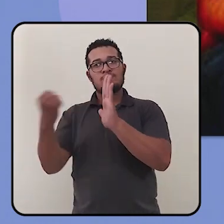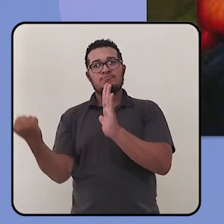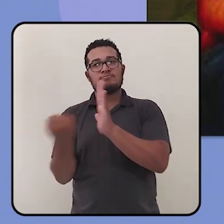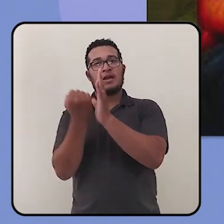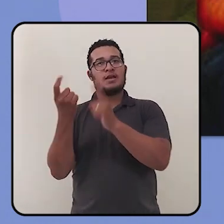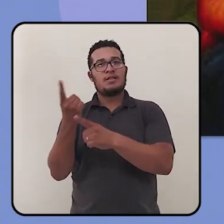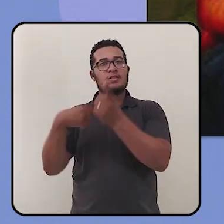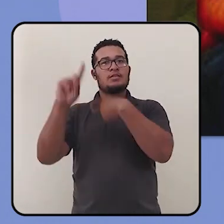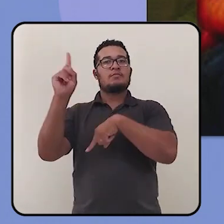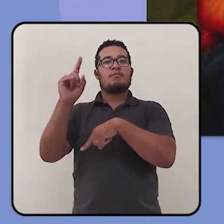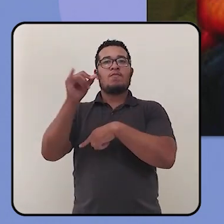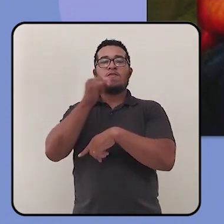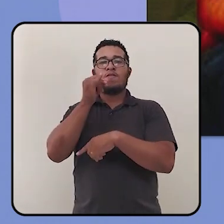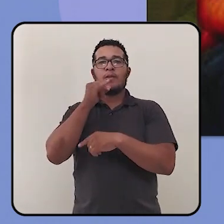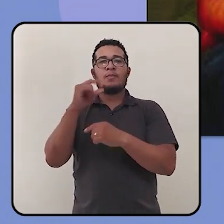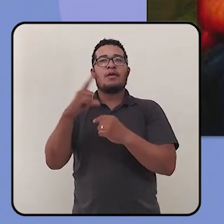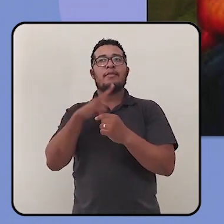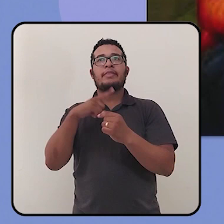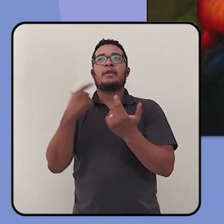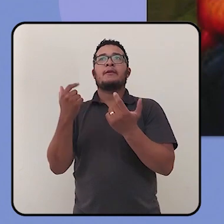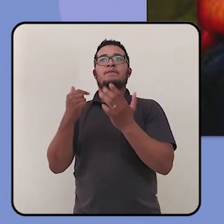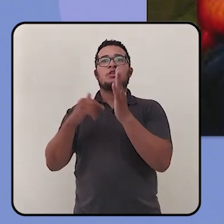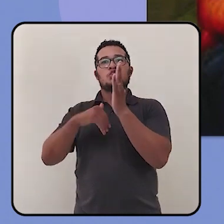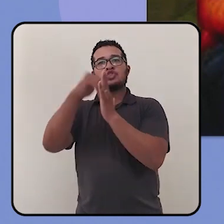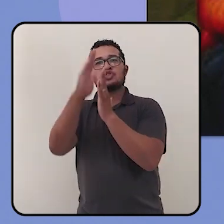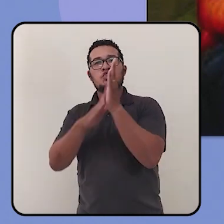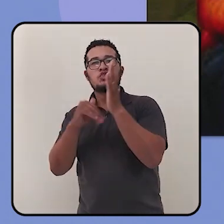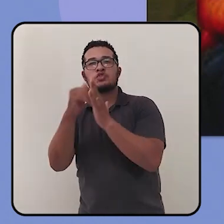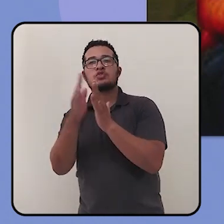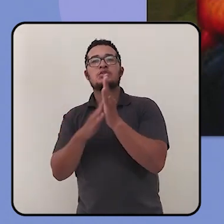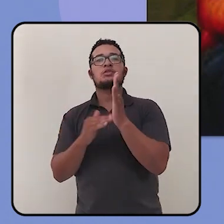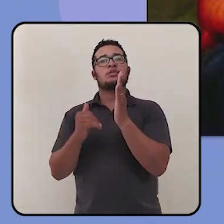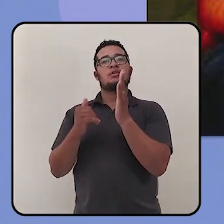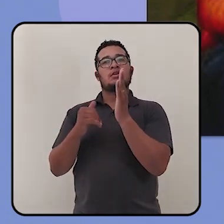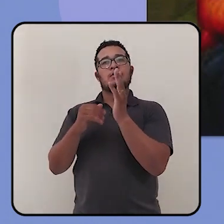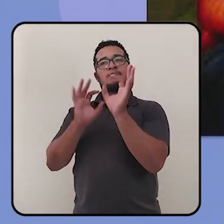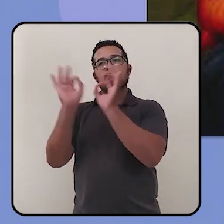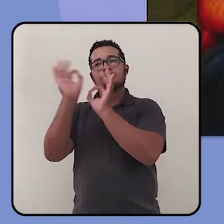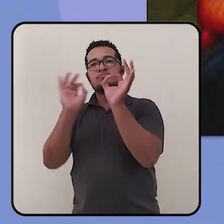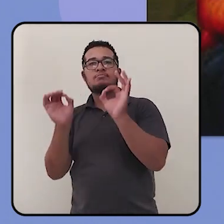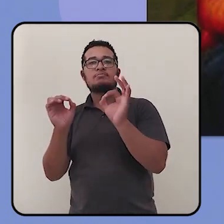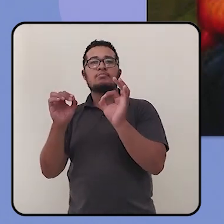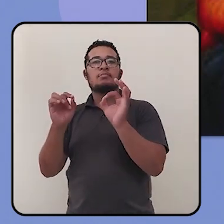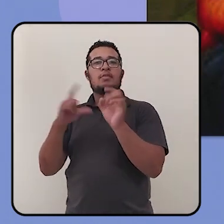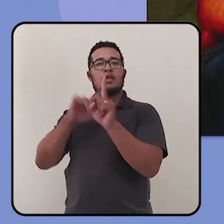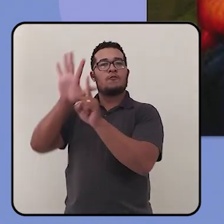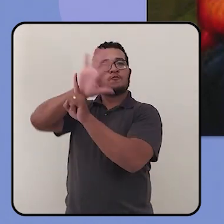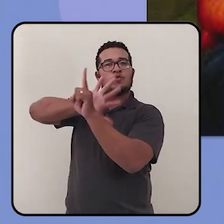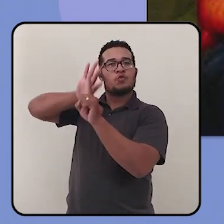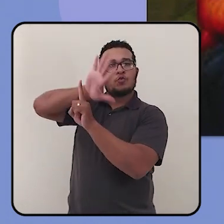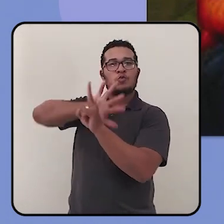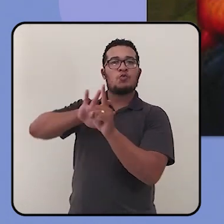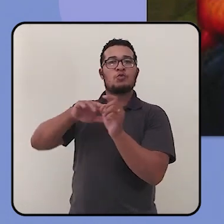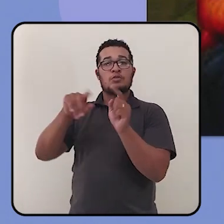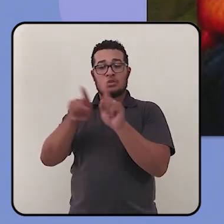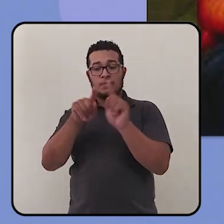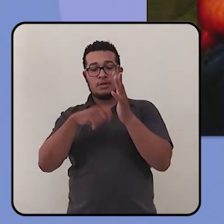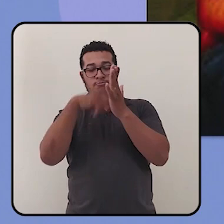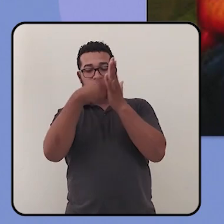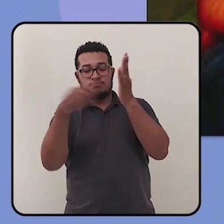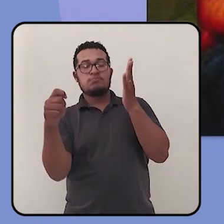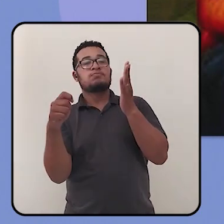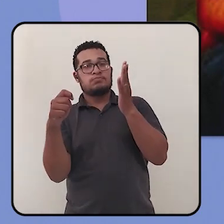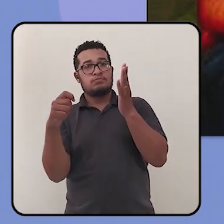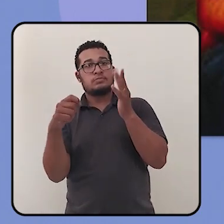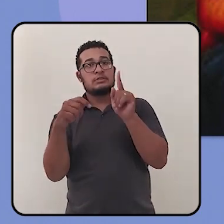renascimento pintar com tinta óleo retratar fidedignamente ao fato tem imagem atrás eles passarão assinar as